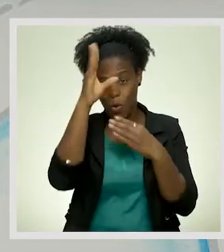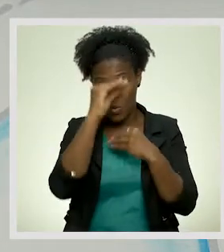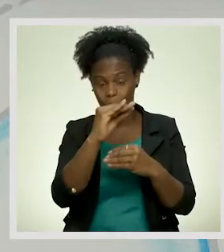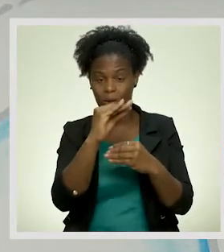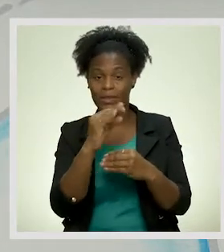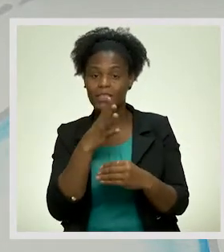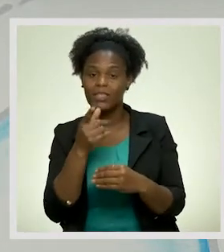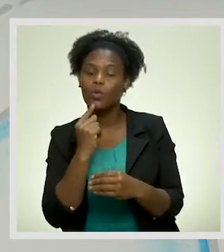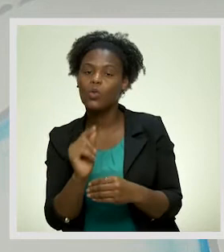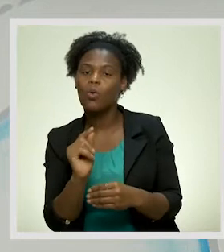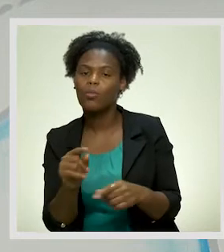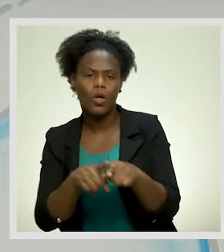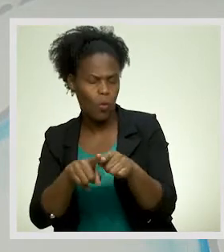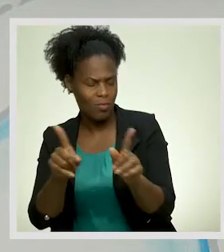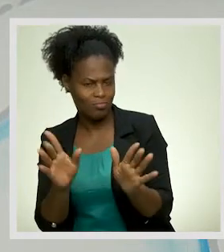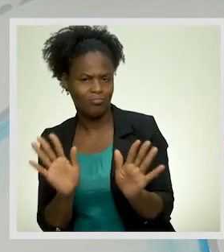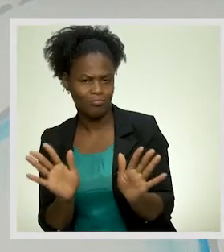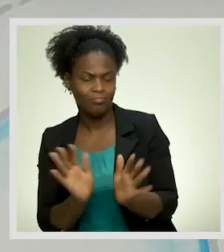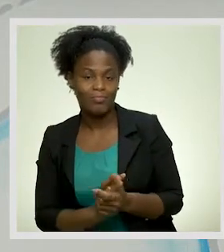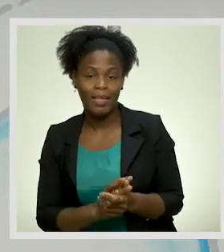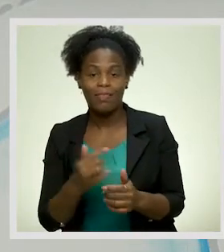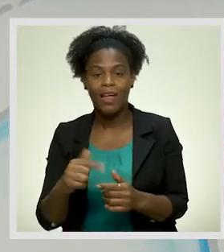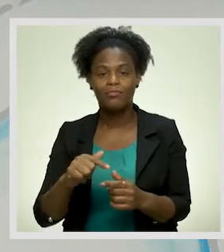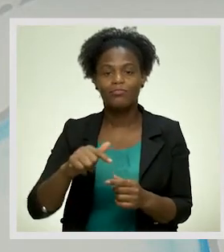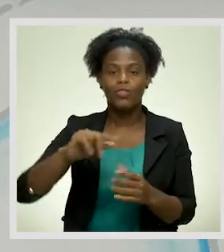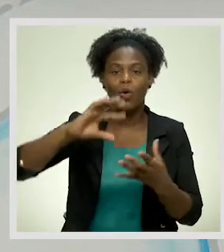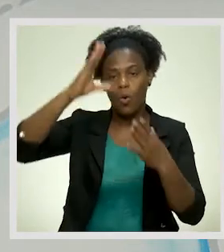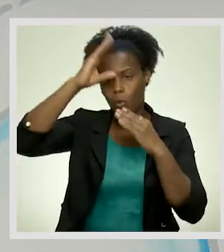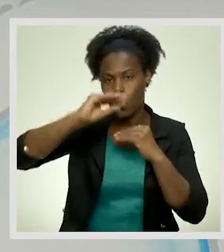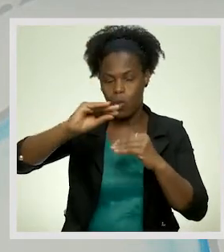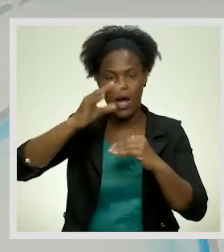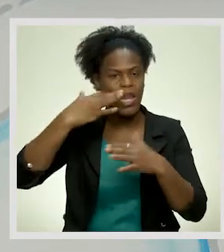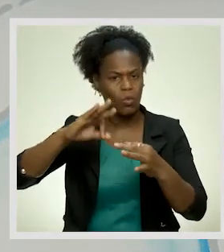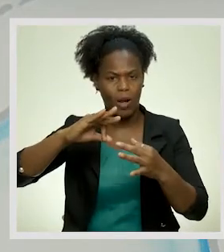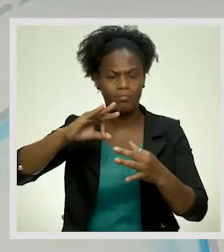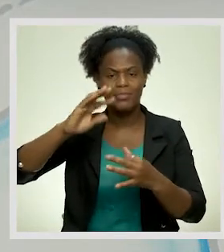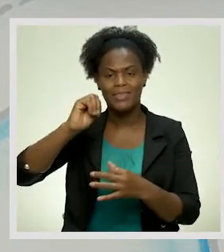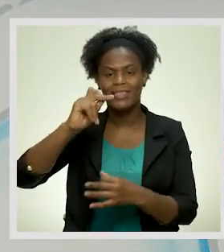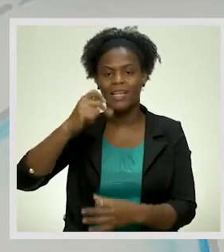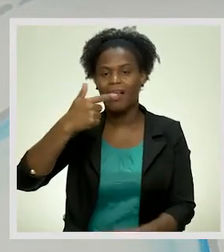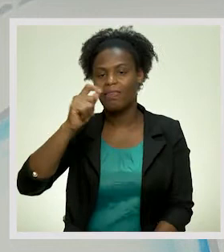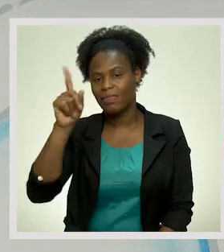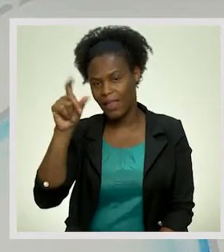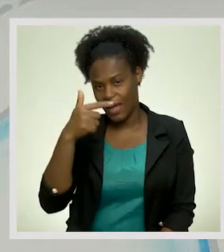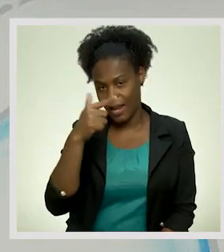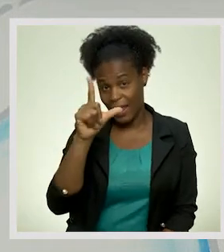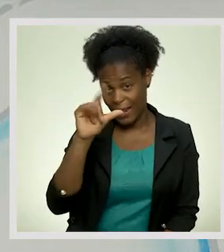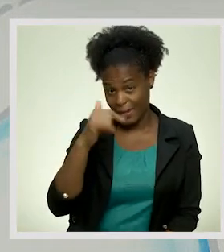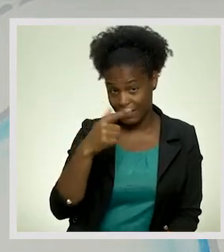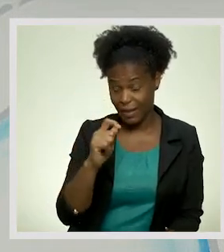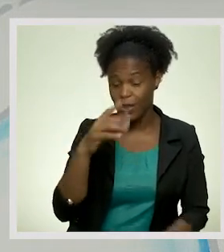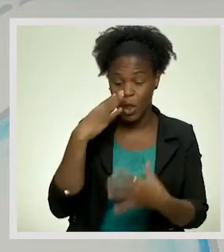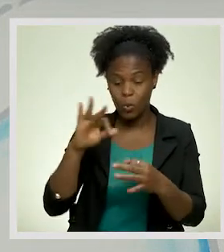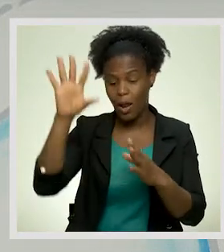coisas como elas são, tá bom? Então temos os satélites naturais, como astros que fazem parte do sistema